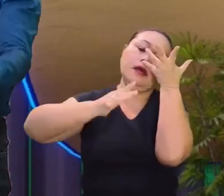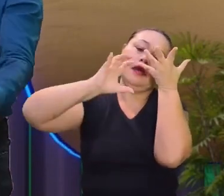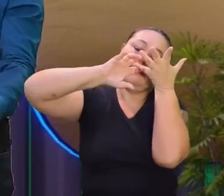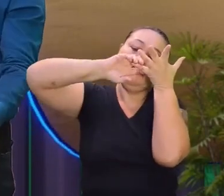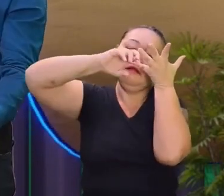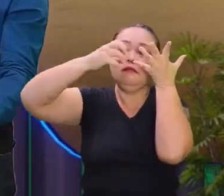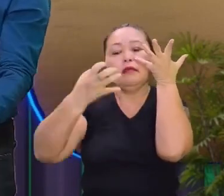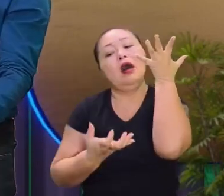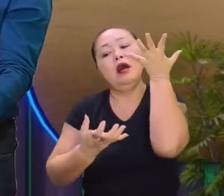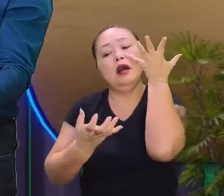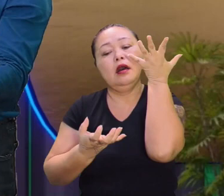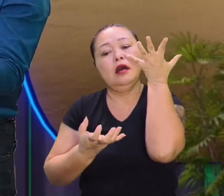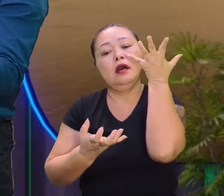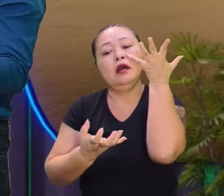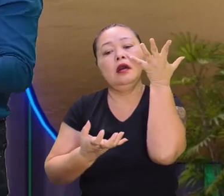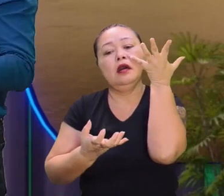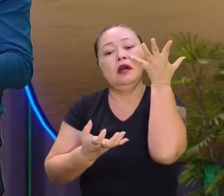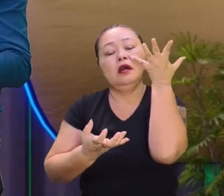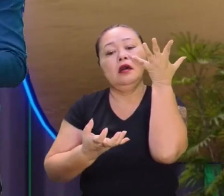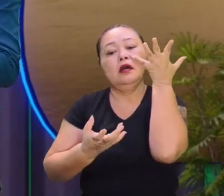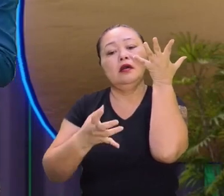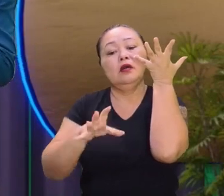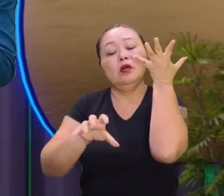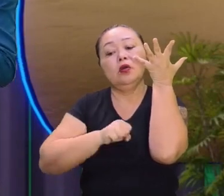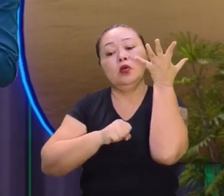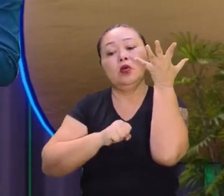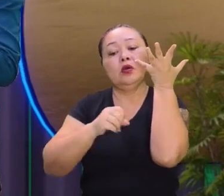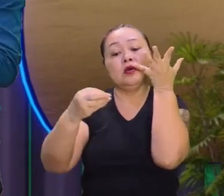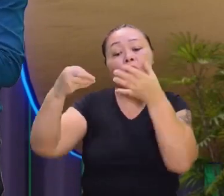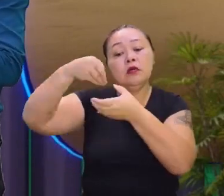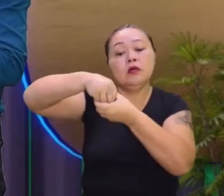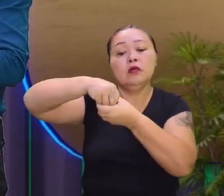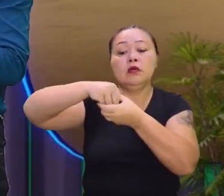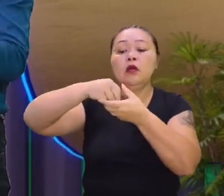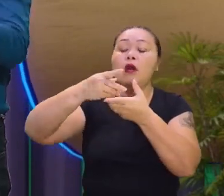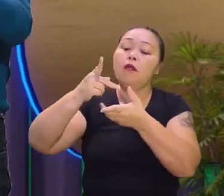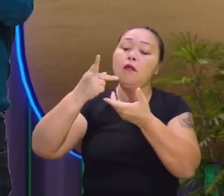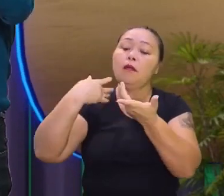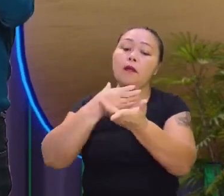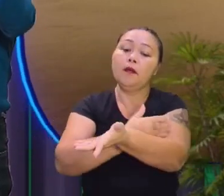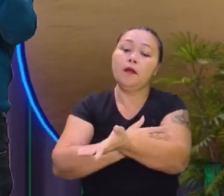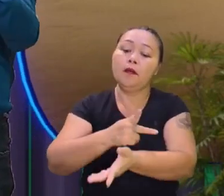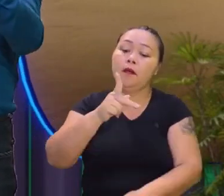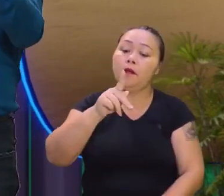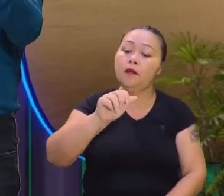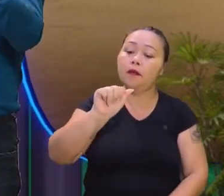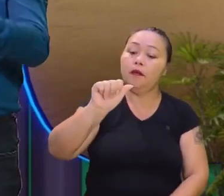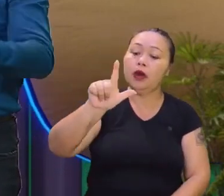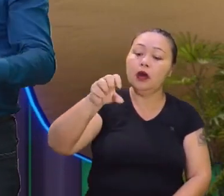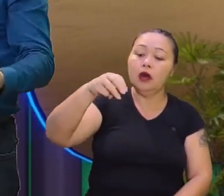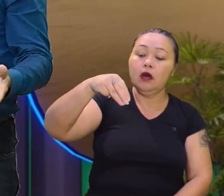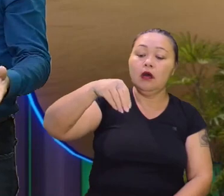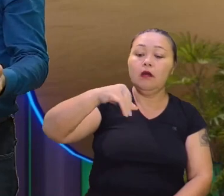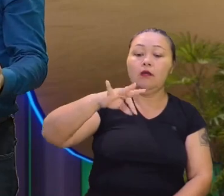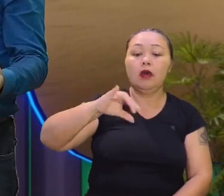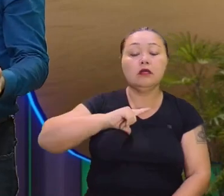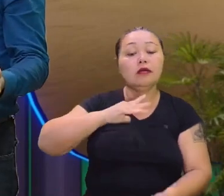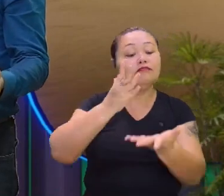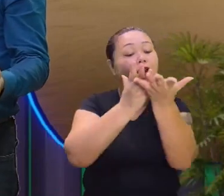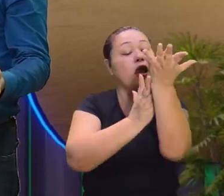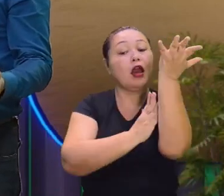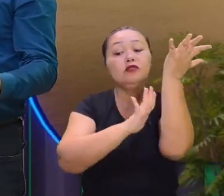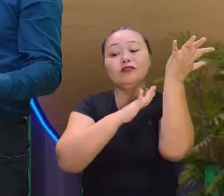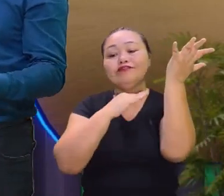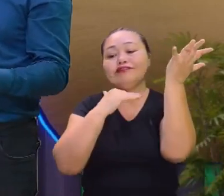Caía aquela parte todinha, porque ele ia também tirar o palmito. Certo, isso E mesmo. aí aquela árvore estava morta.